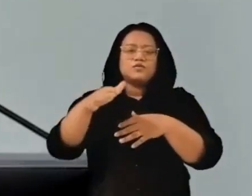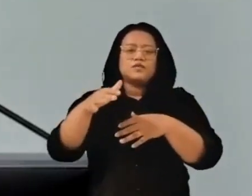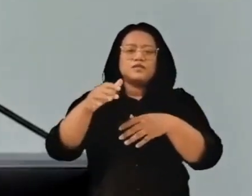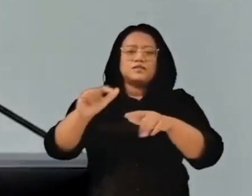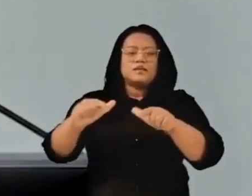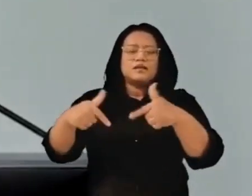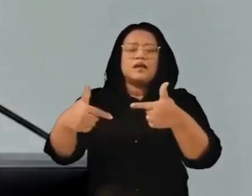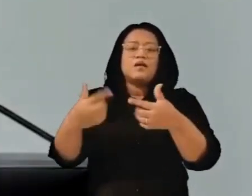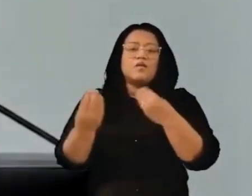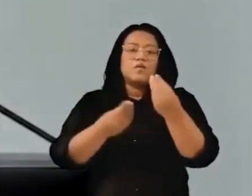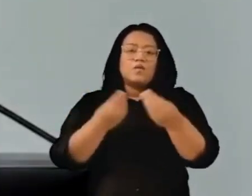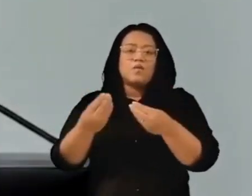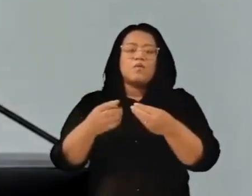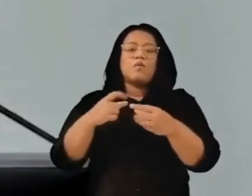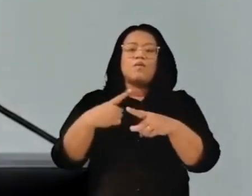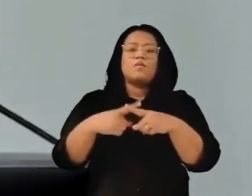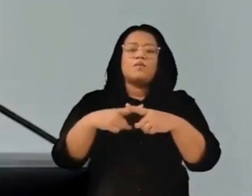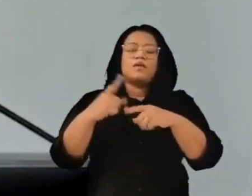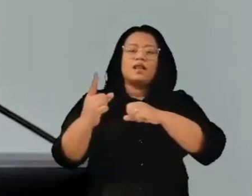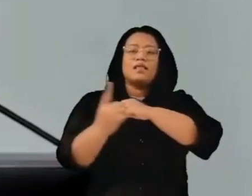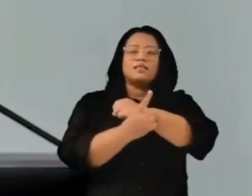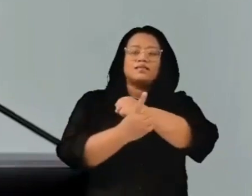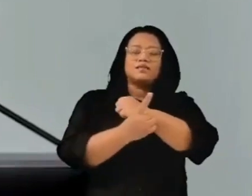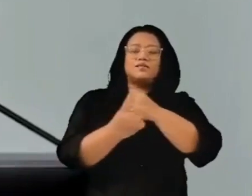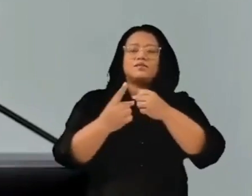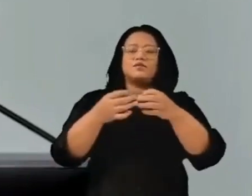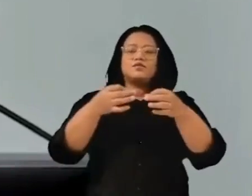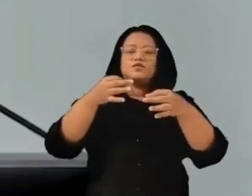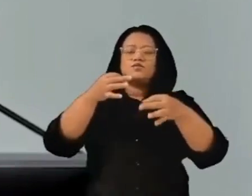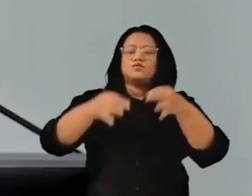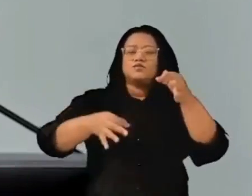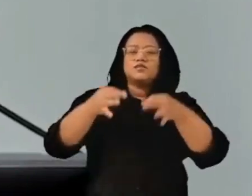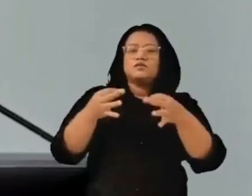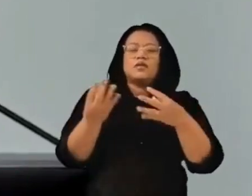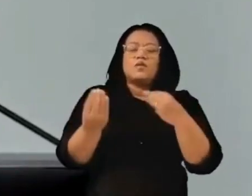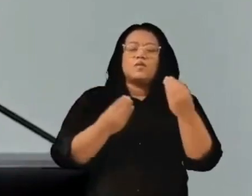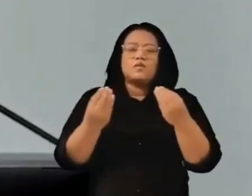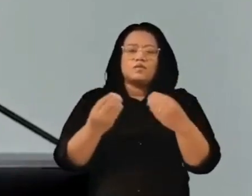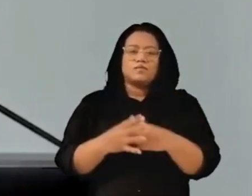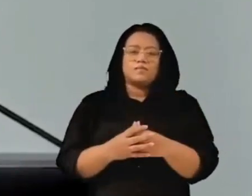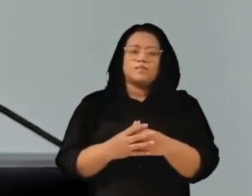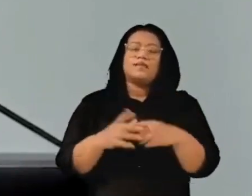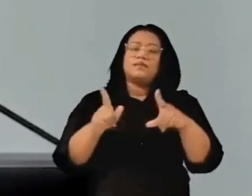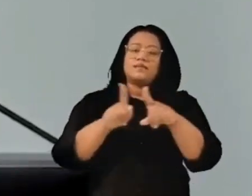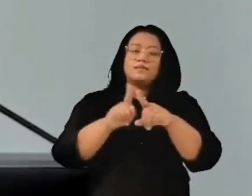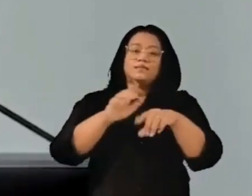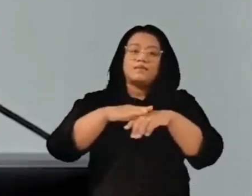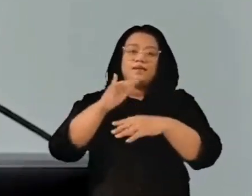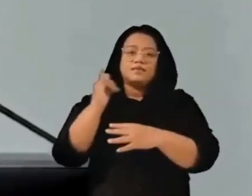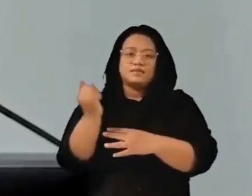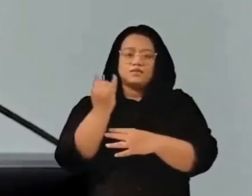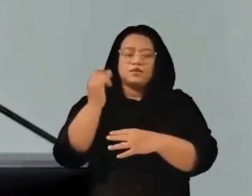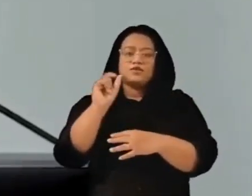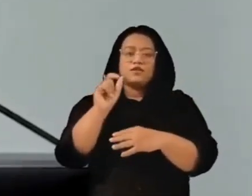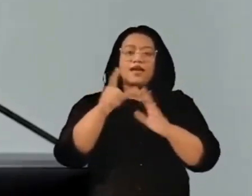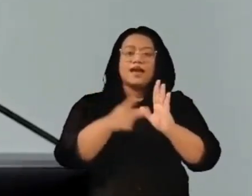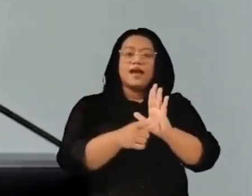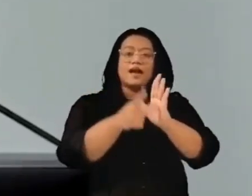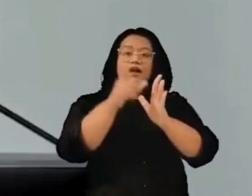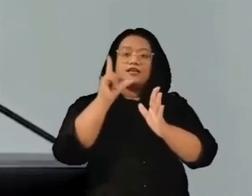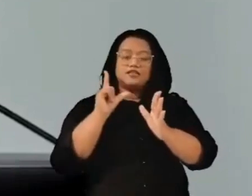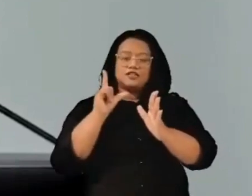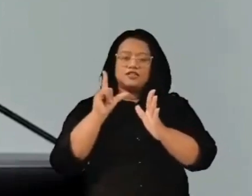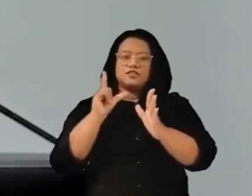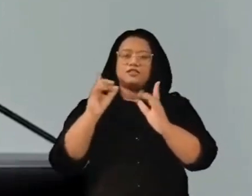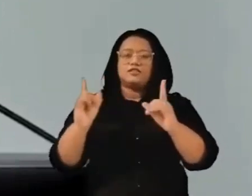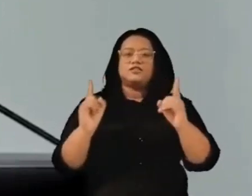essas demandas chegam ao judiciário e muitas vezes, e para falar a verdade, até de uma forma mais importante, antes de chegar ao Poder Judiciário,